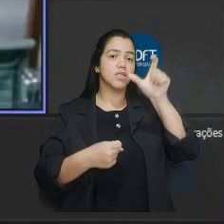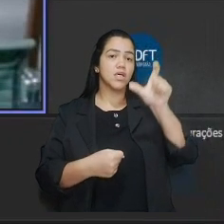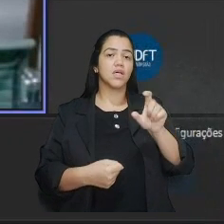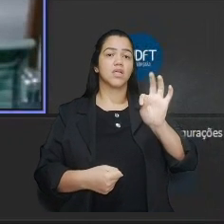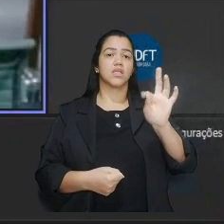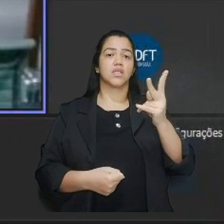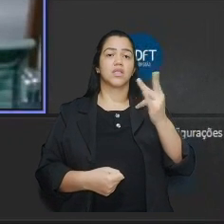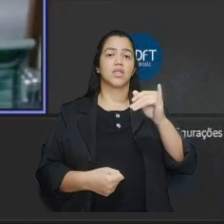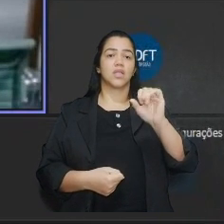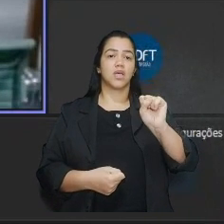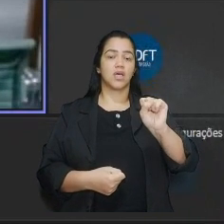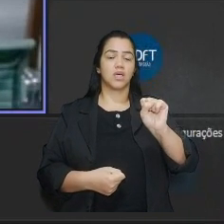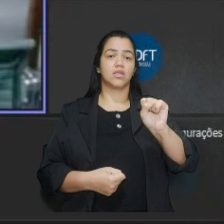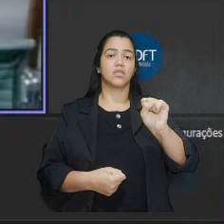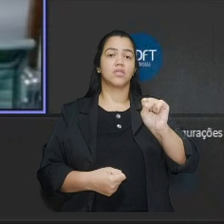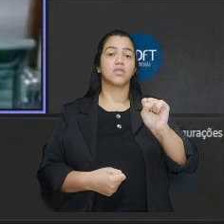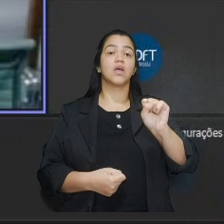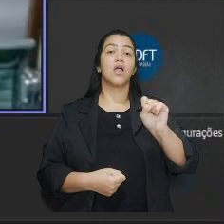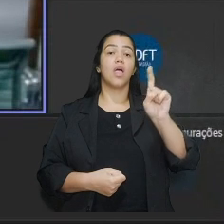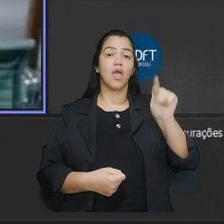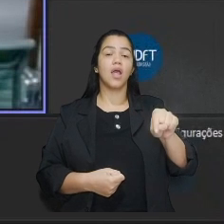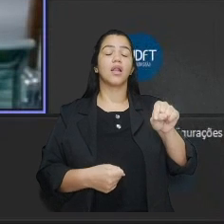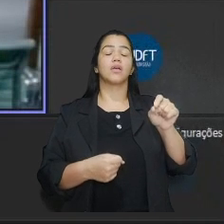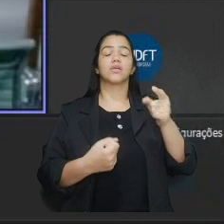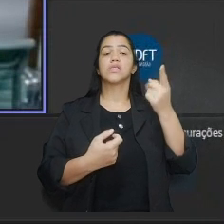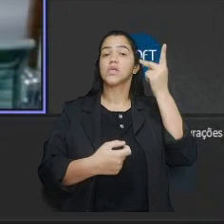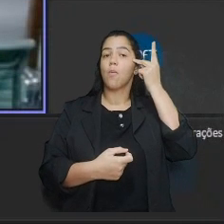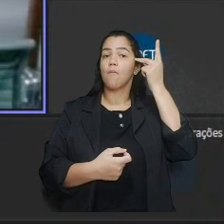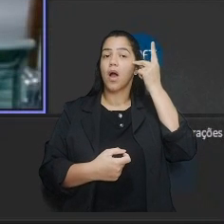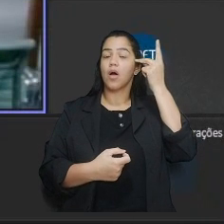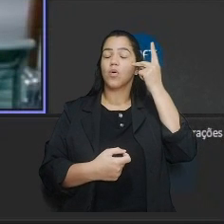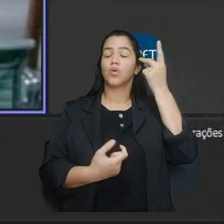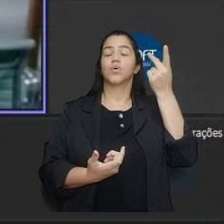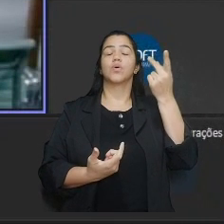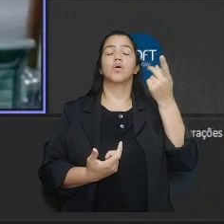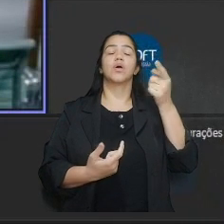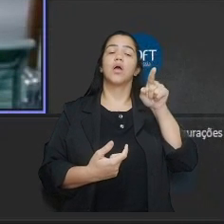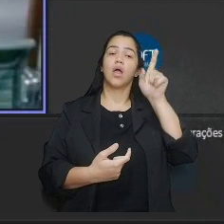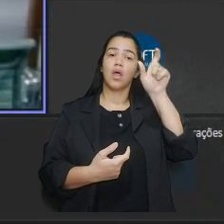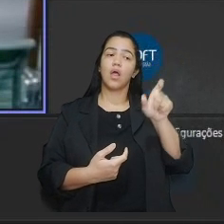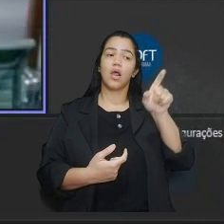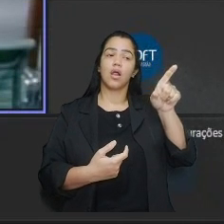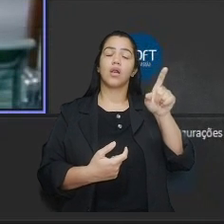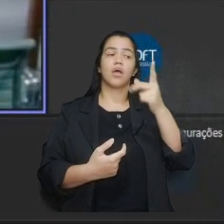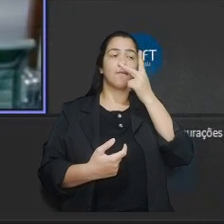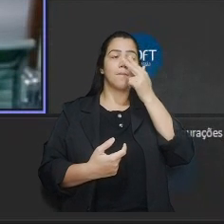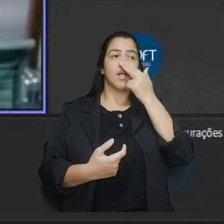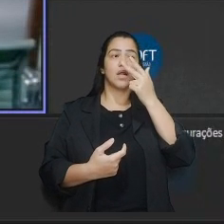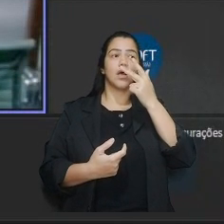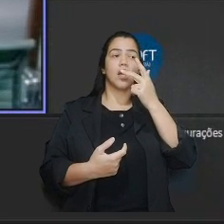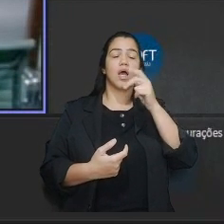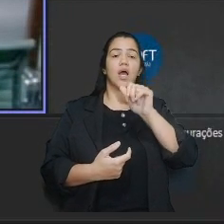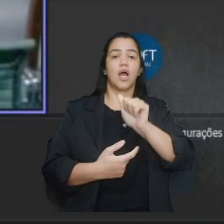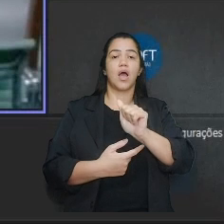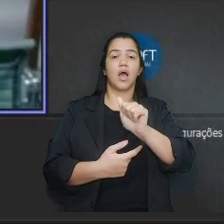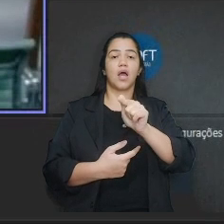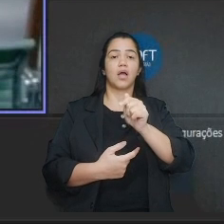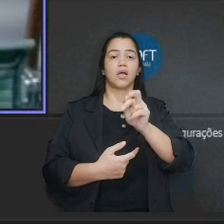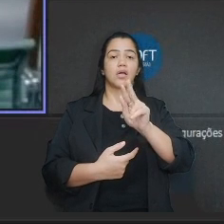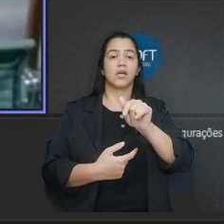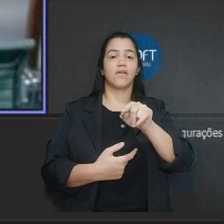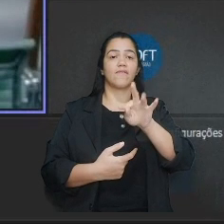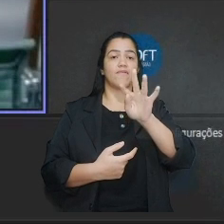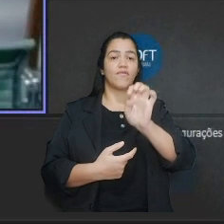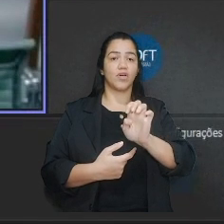oral a doutora Thaís Gonçalves Fortes, ela fala de São Paulo, e ela fala pela